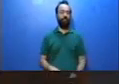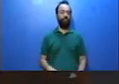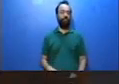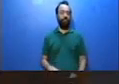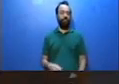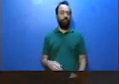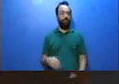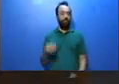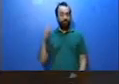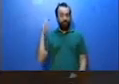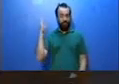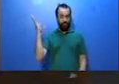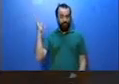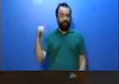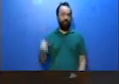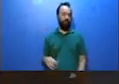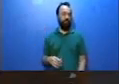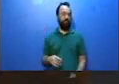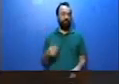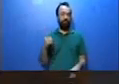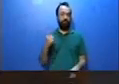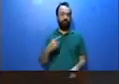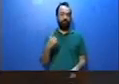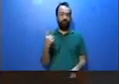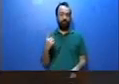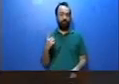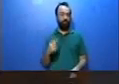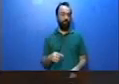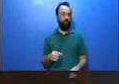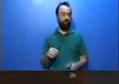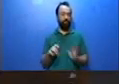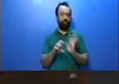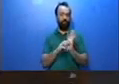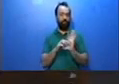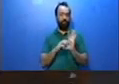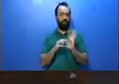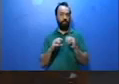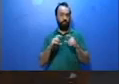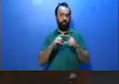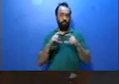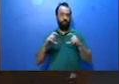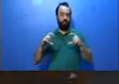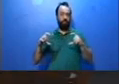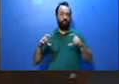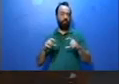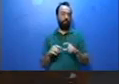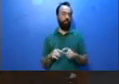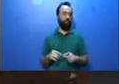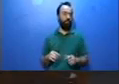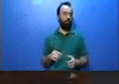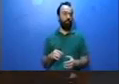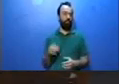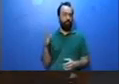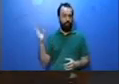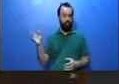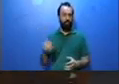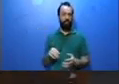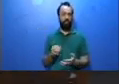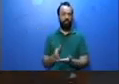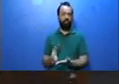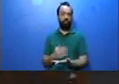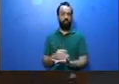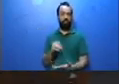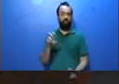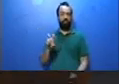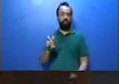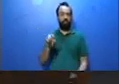nós vamos trabalhar na unidade 11, 3 tirinhas, 3 autores, página 54.